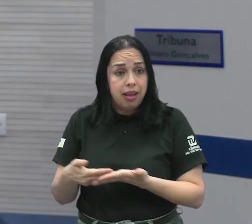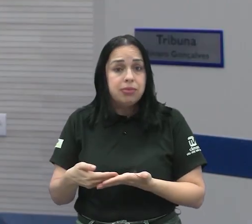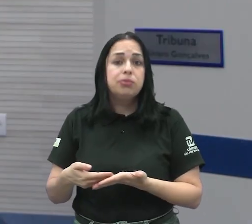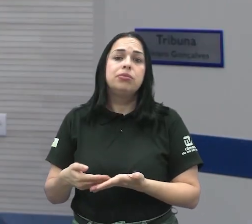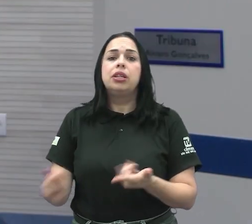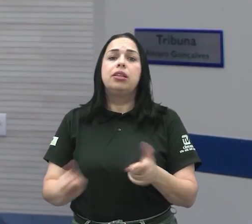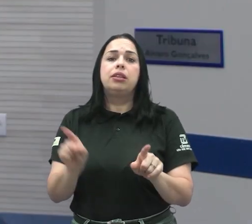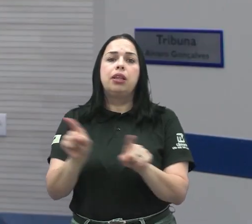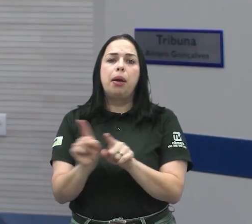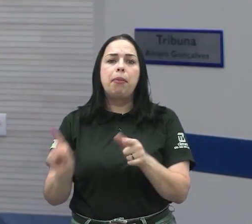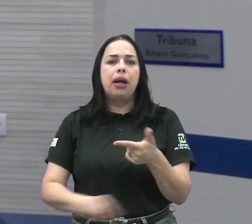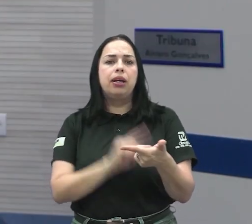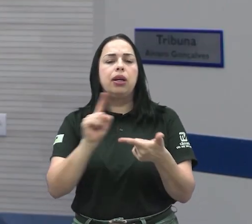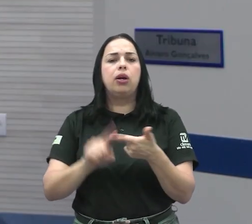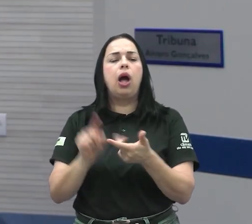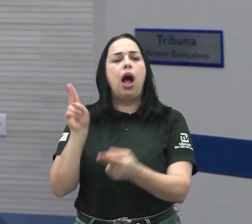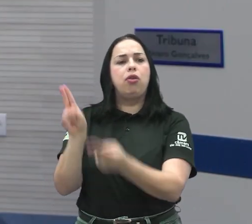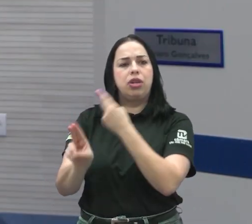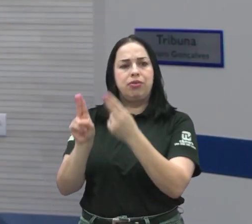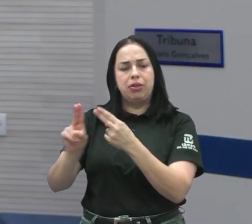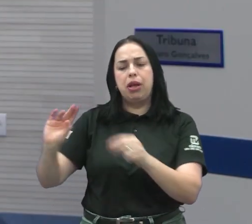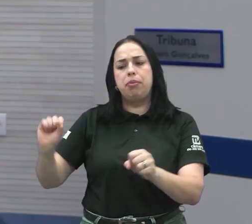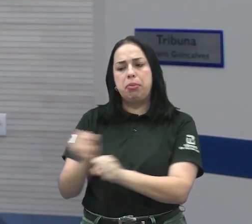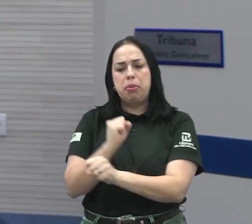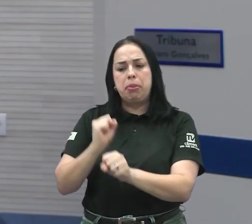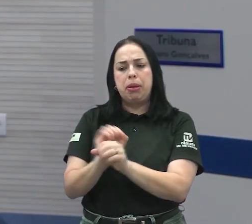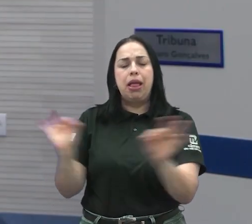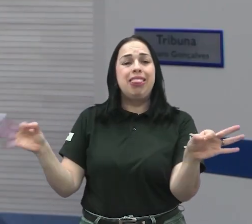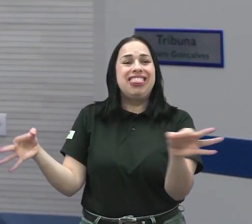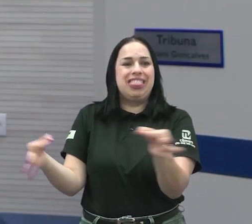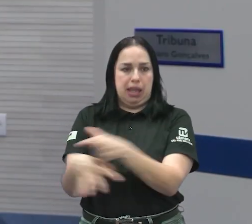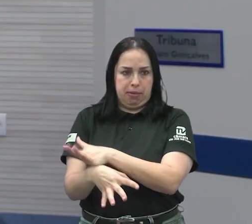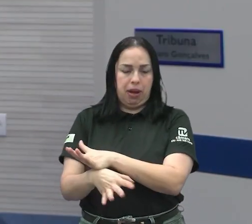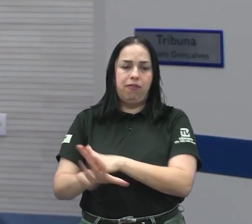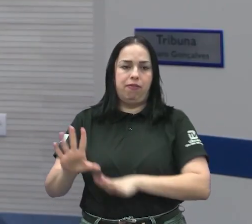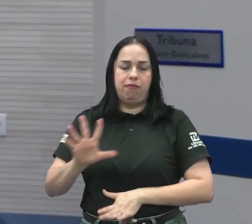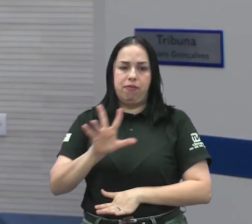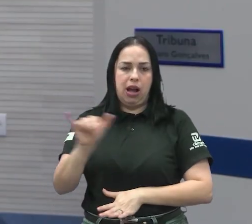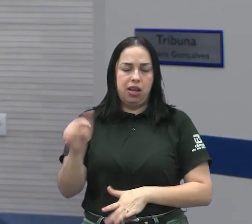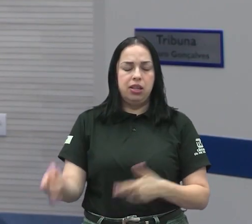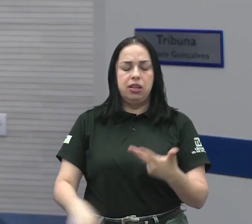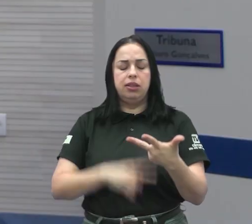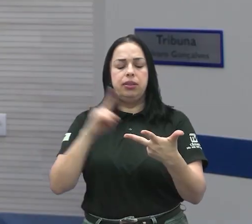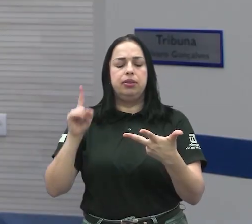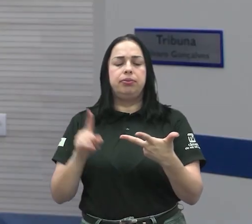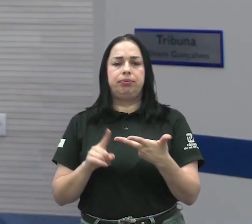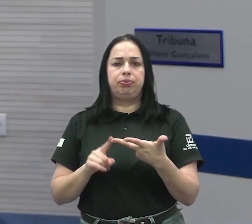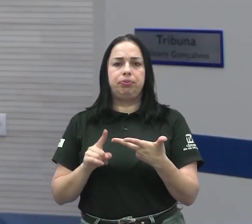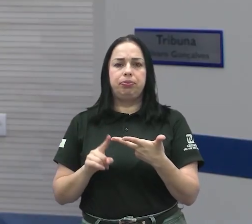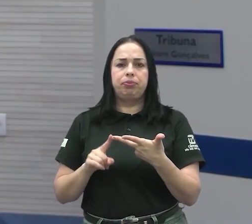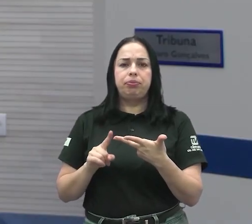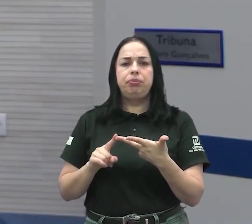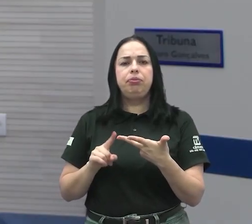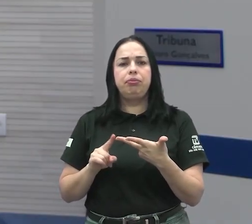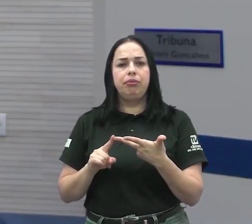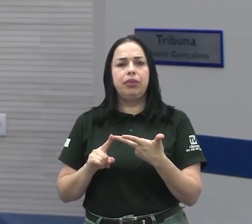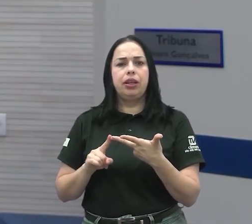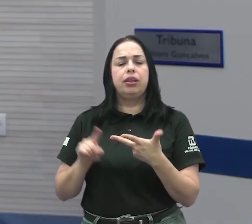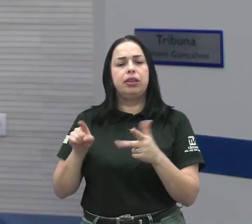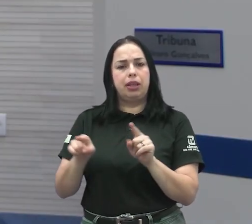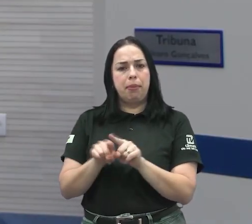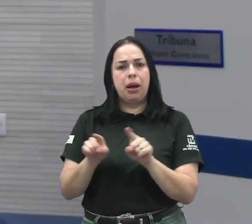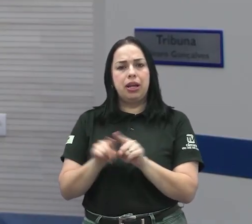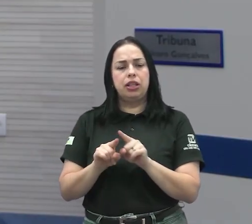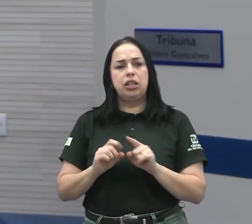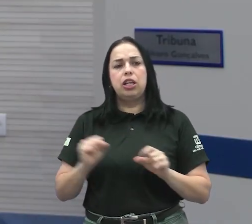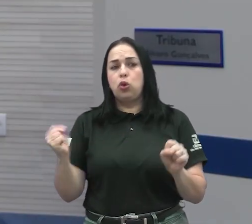hoje. Temos a continuidade da Sebastião Gualberto, né, provavelmente a finalização da obra no ano que vem. As obras